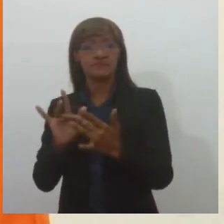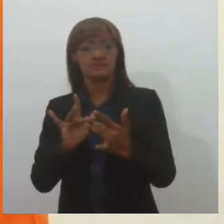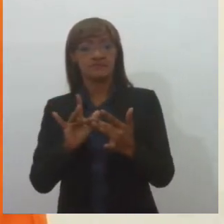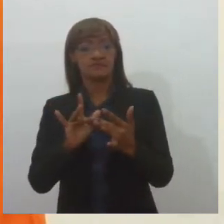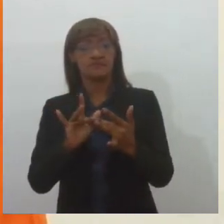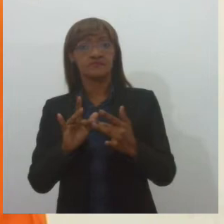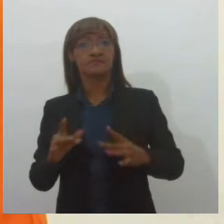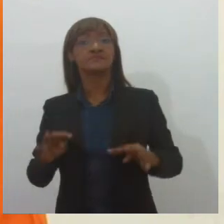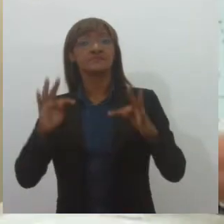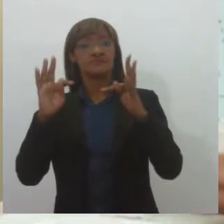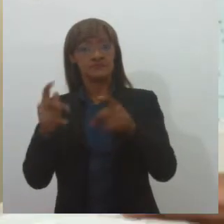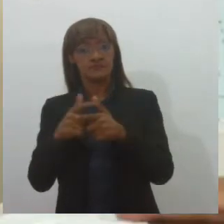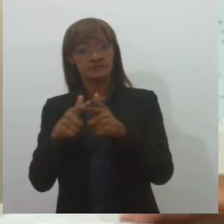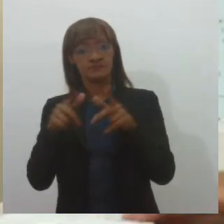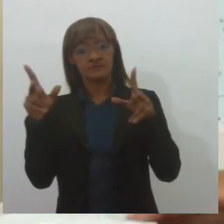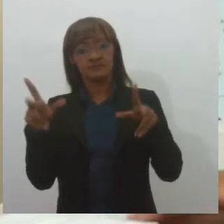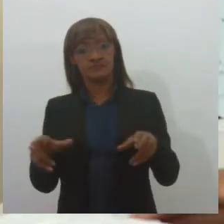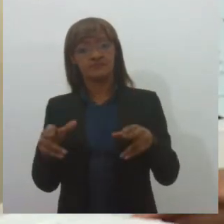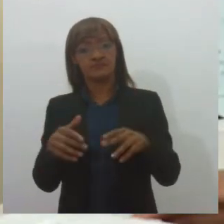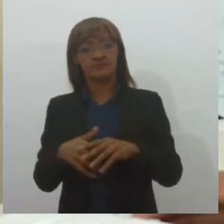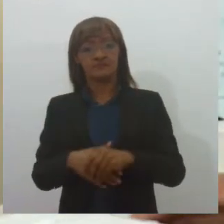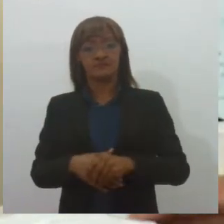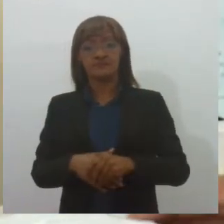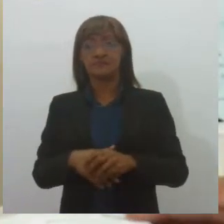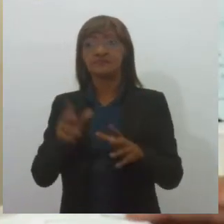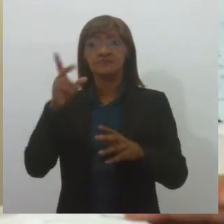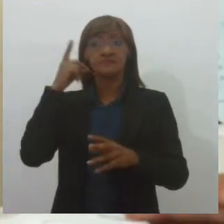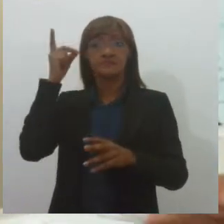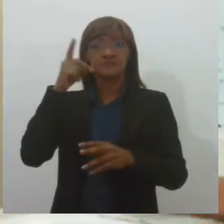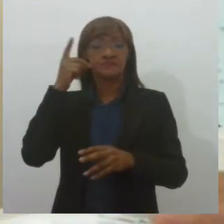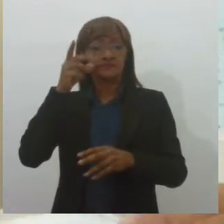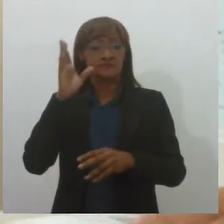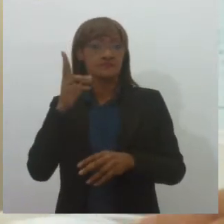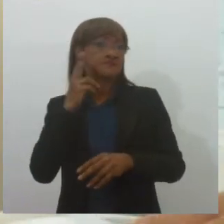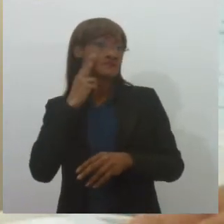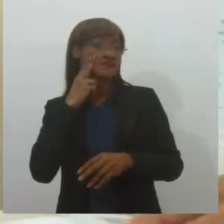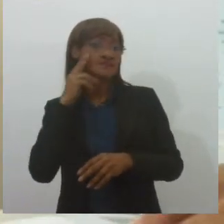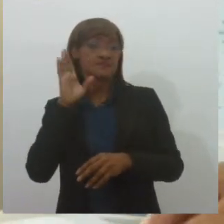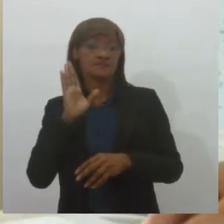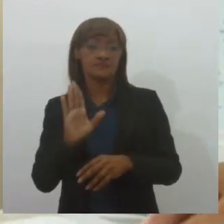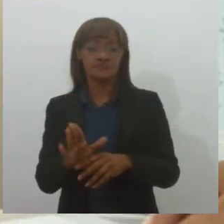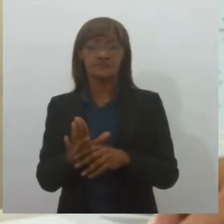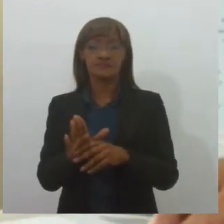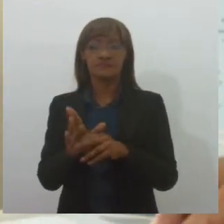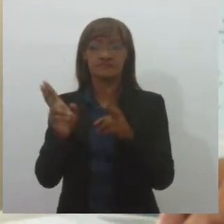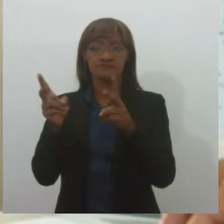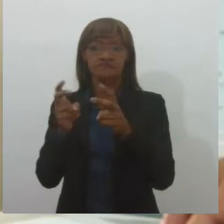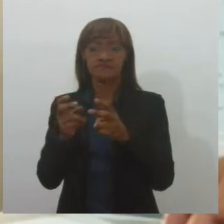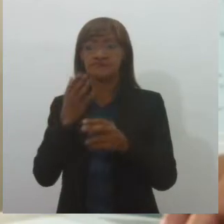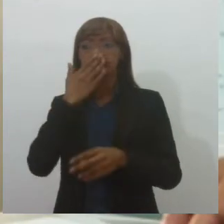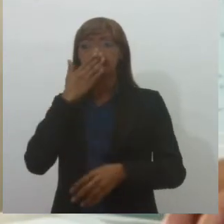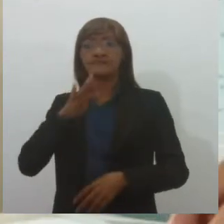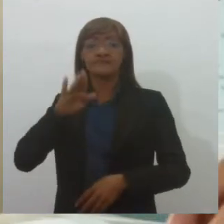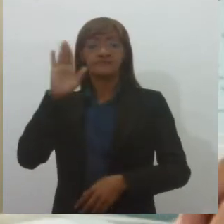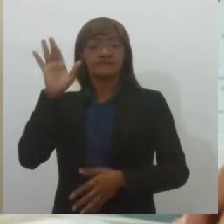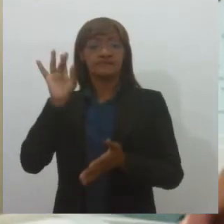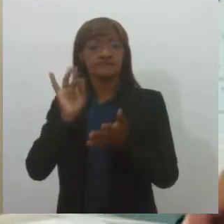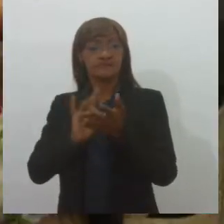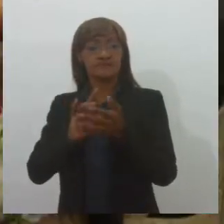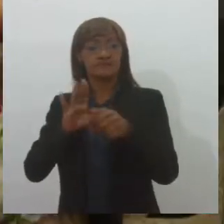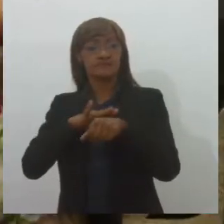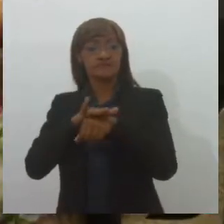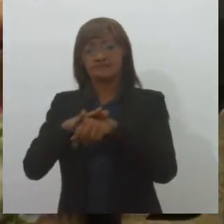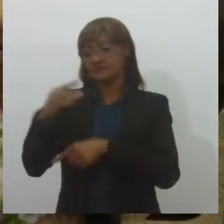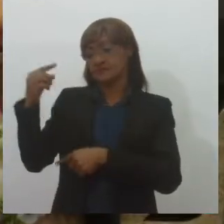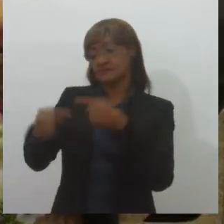contato e todos têm esses problemas o deputado Zezinho Sobral ouviu as demandas e se comprometeu a levar o assunto para